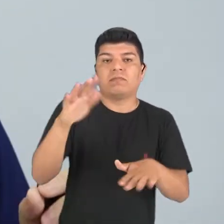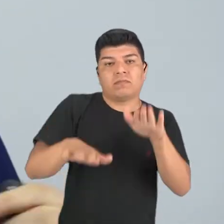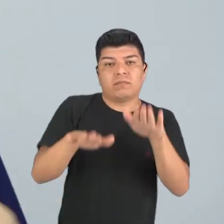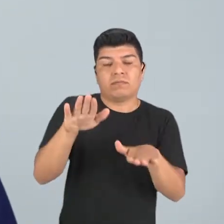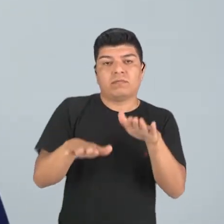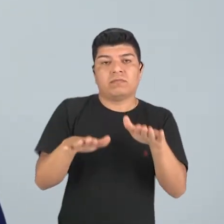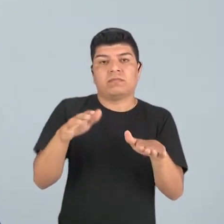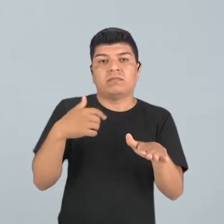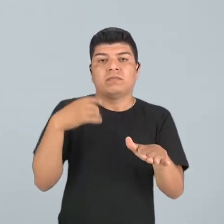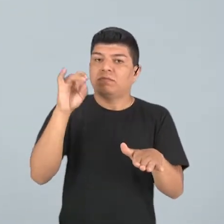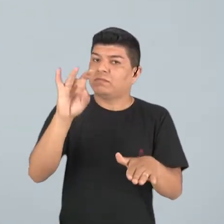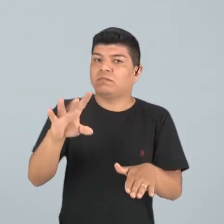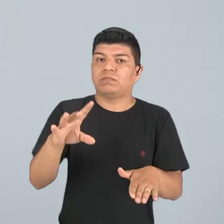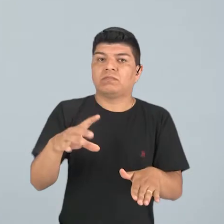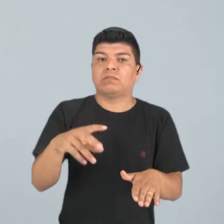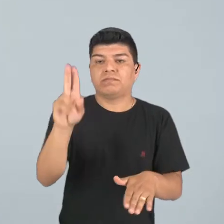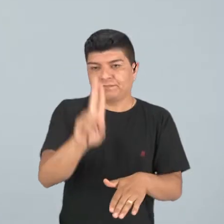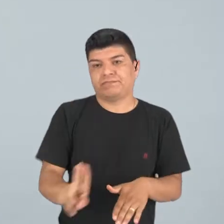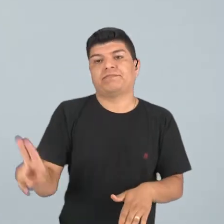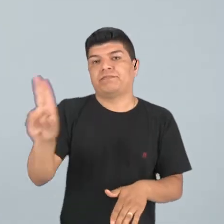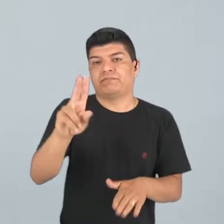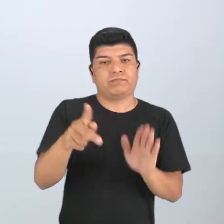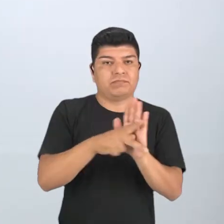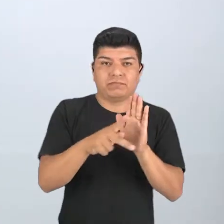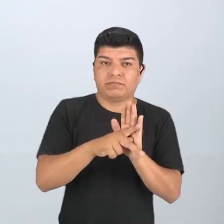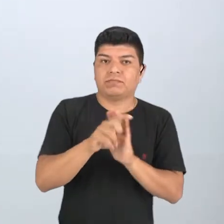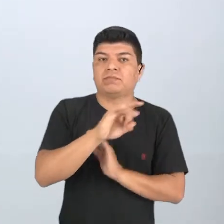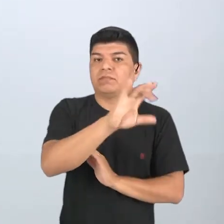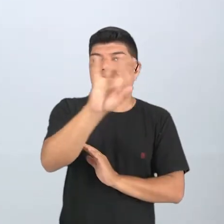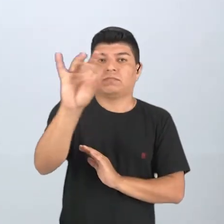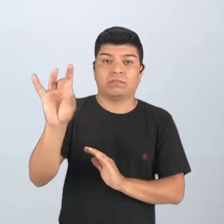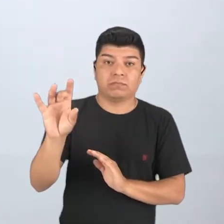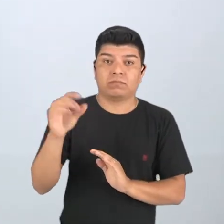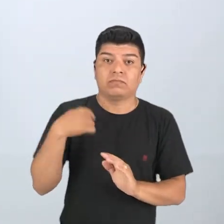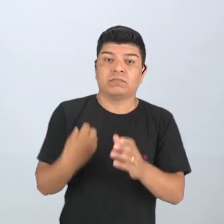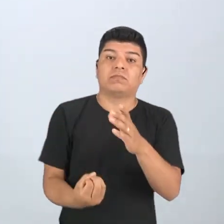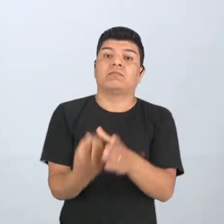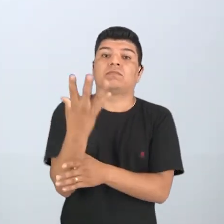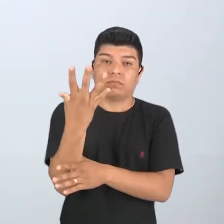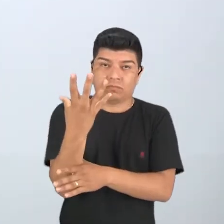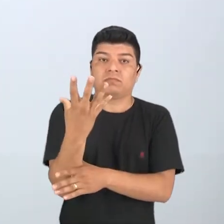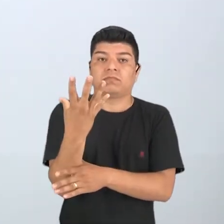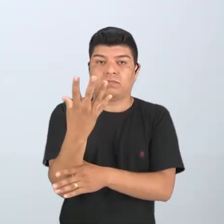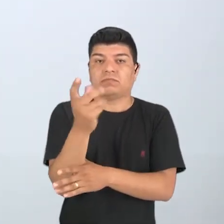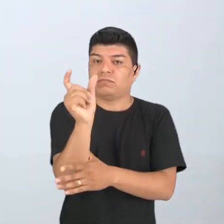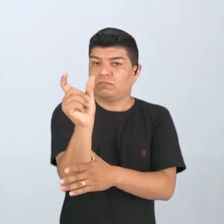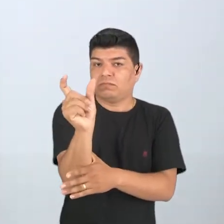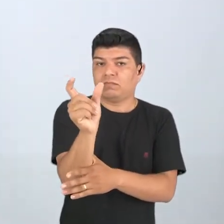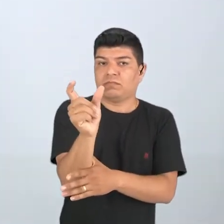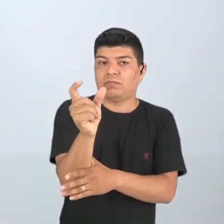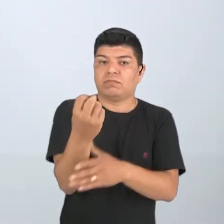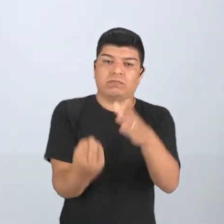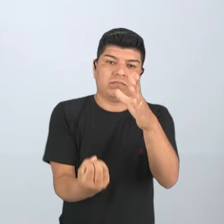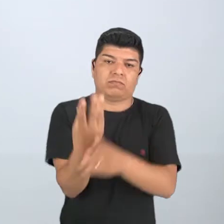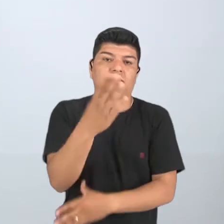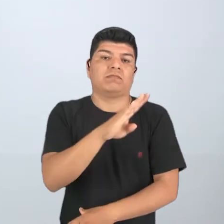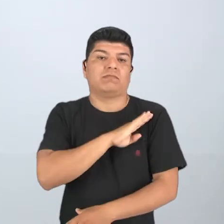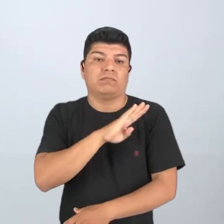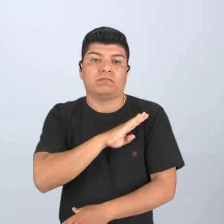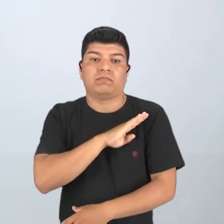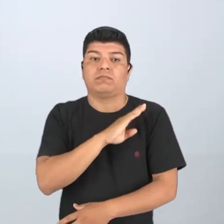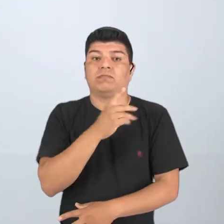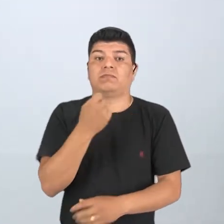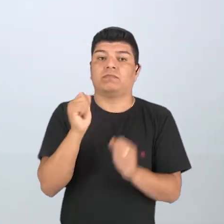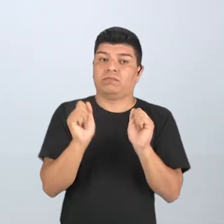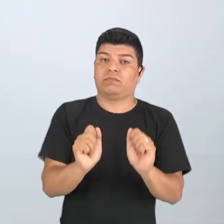muitas vezes que só eu uso com ele. Aquela palavra que foi criada, às vezes você cria uma palavra com um coleguinha, com seu colega,